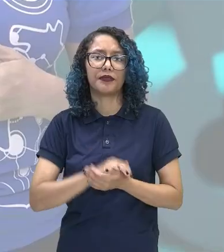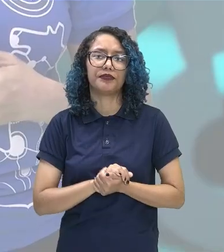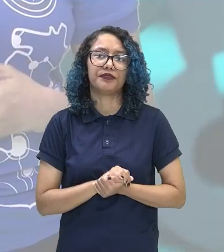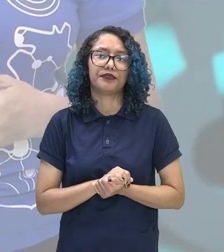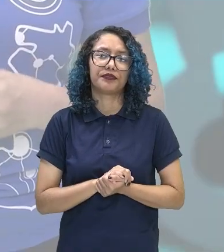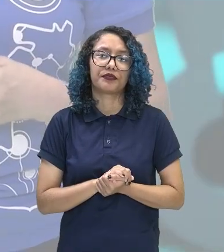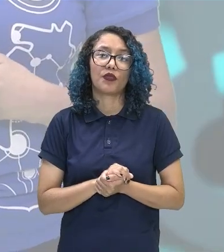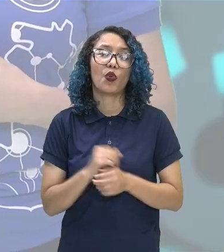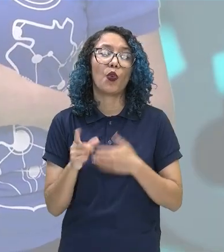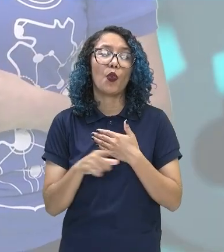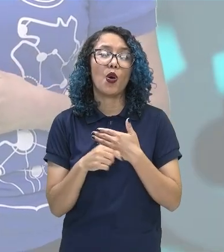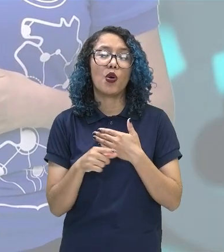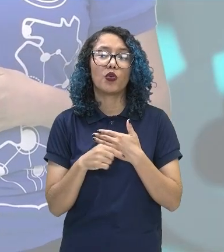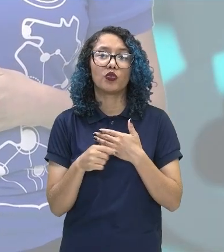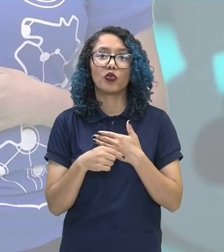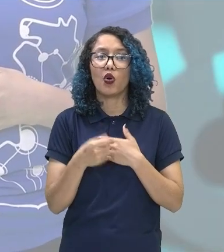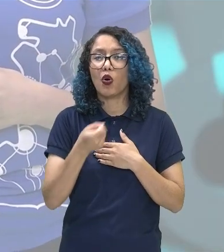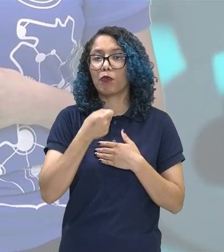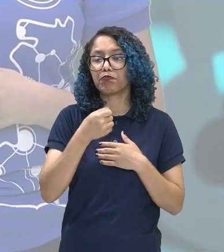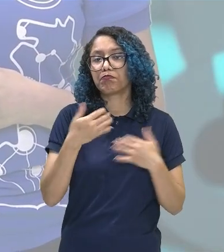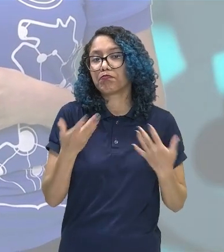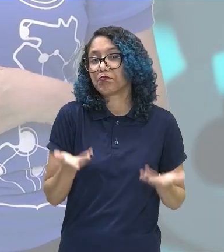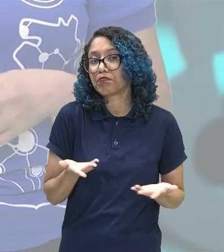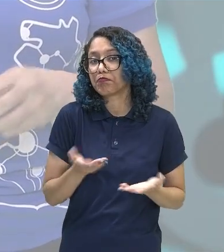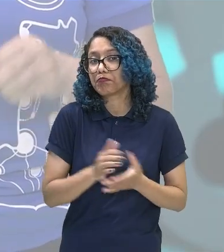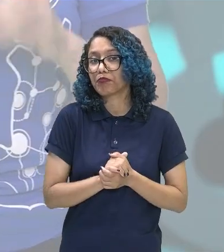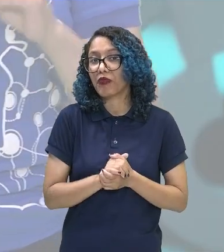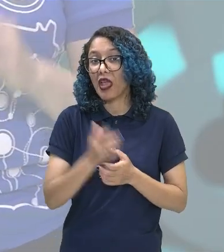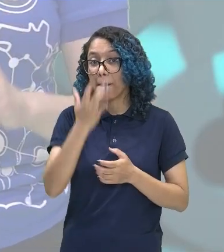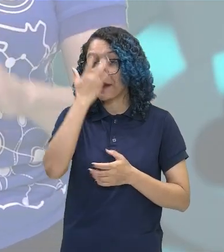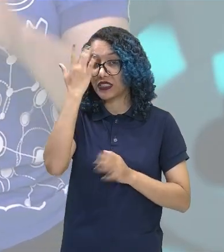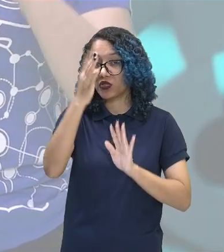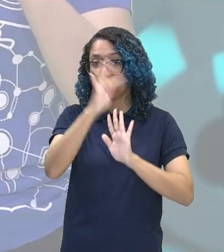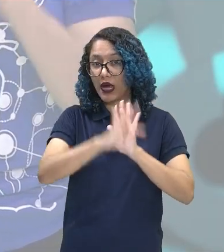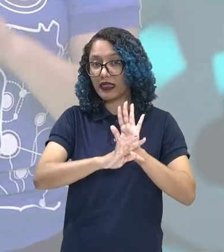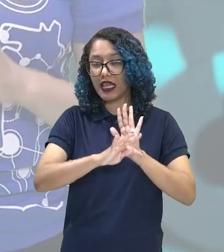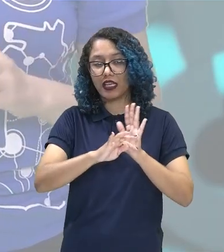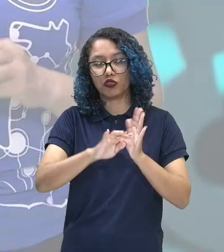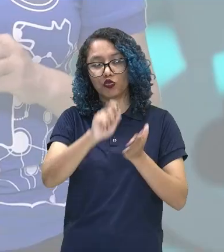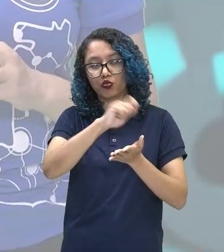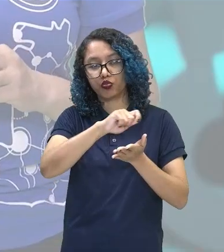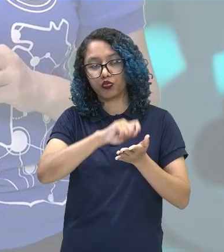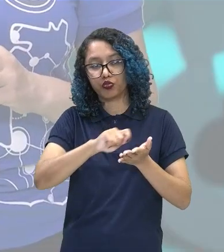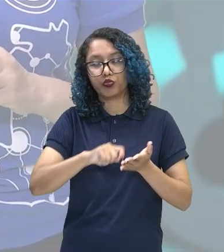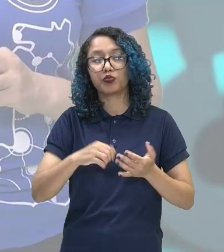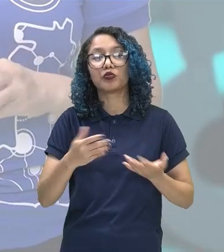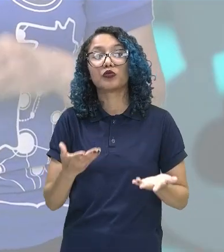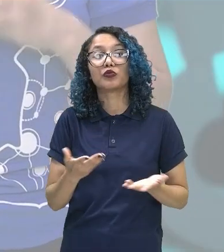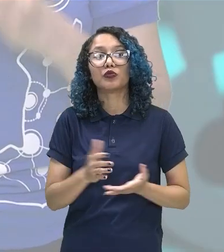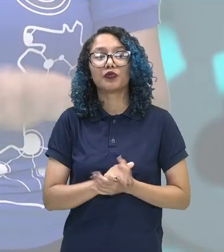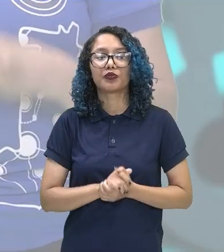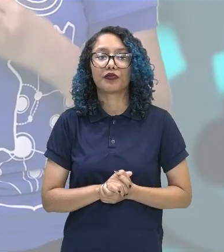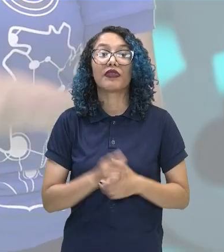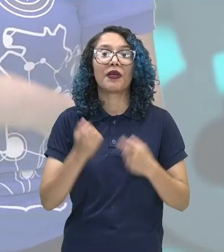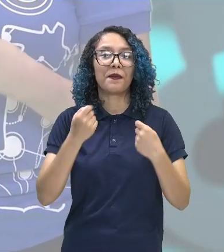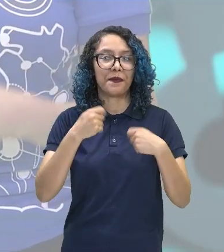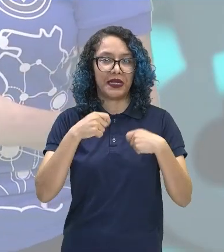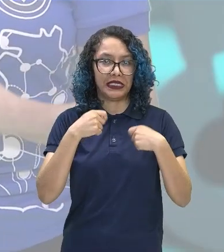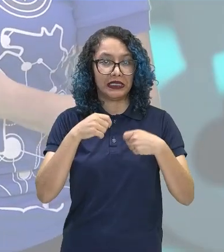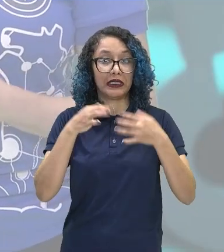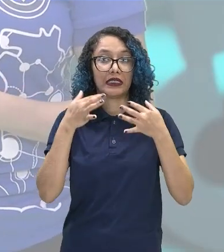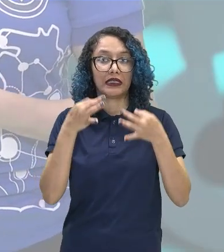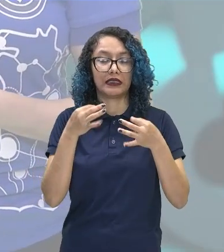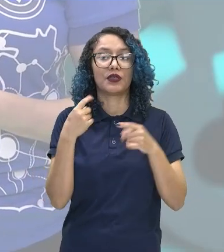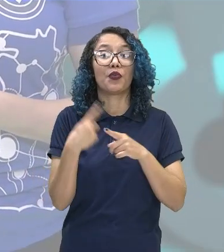é a autoria da reportagem? Isso eu tenho que verificar, né, porque dependendo